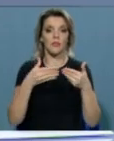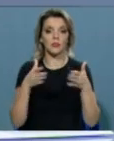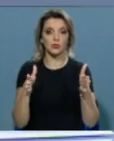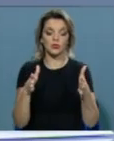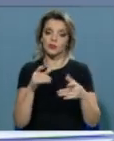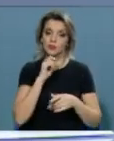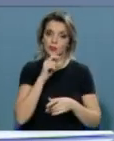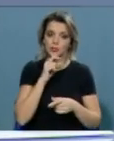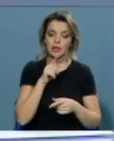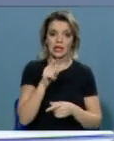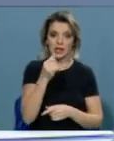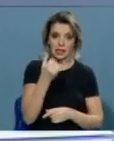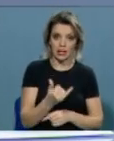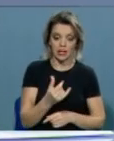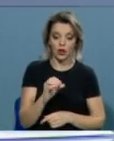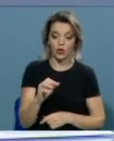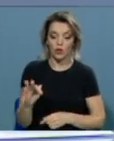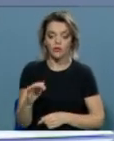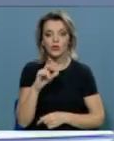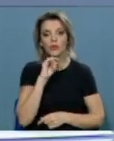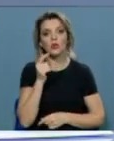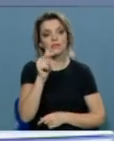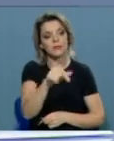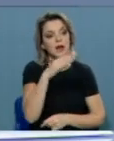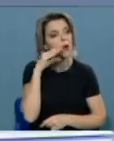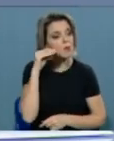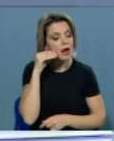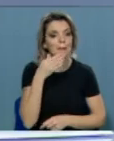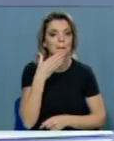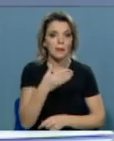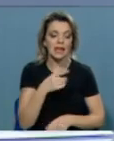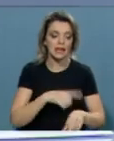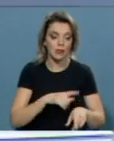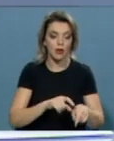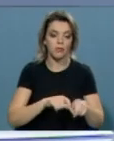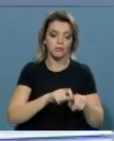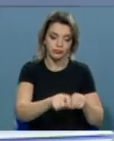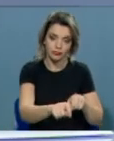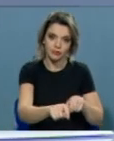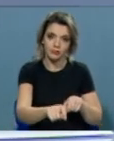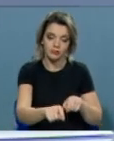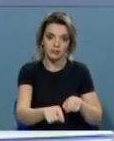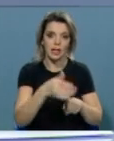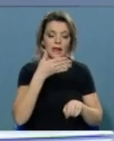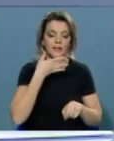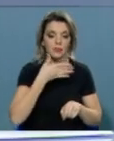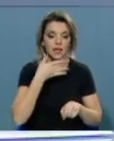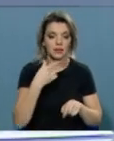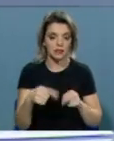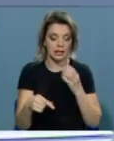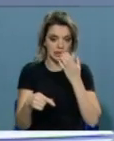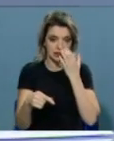solidários com lei off e predispõe inspirar os bancos pedir carências de imediato os empréstimos que tenham